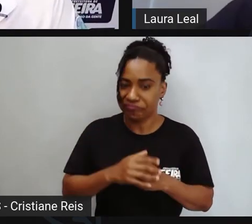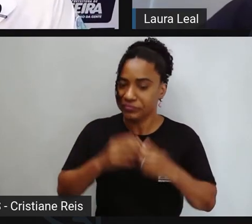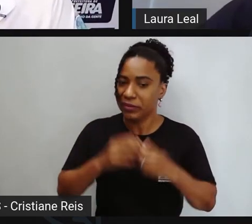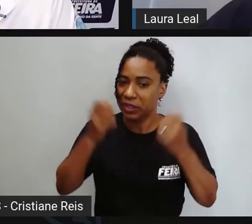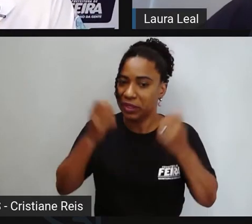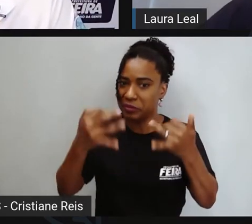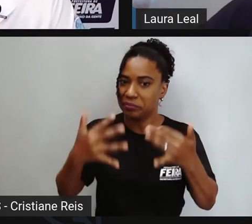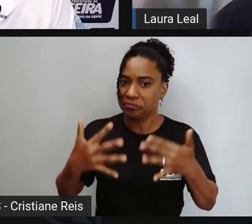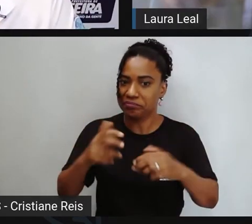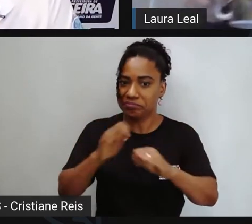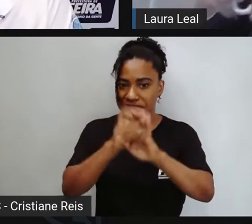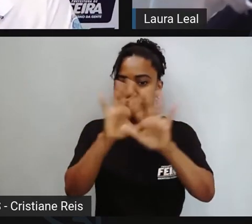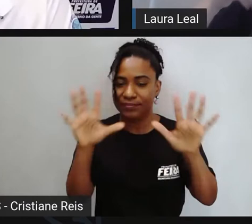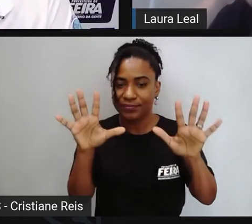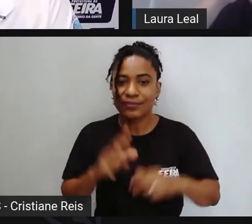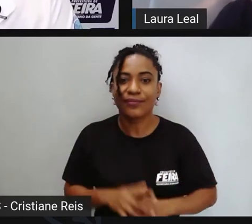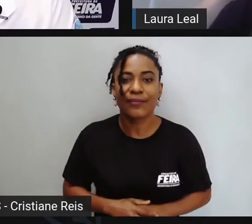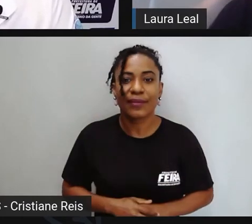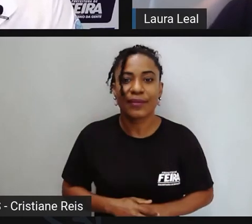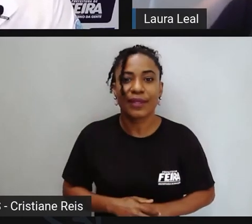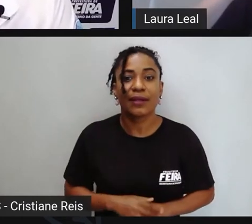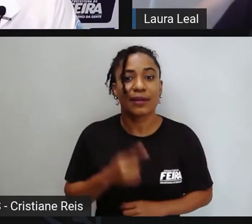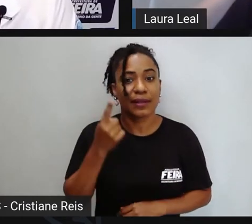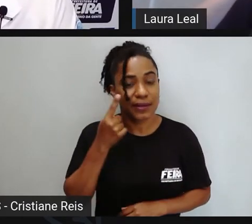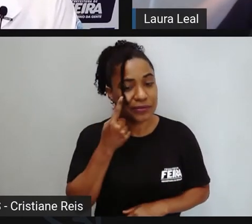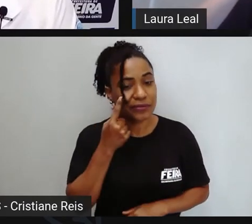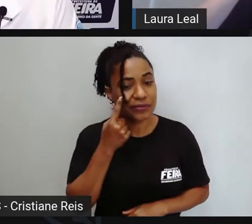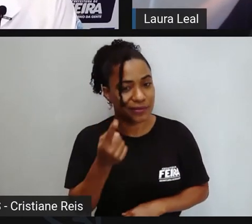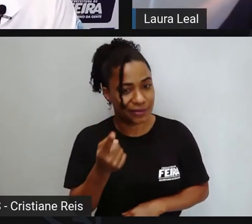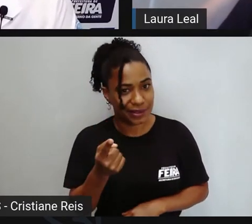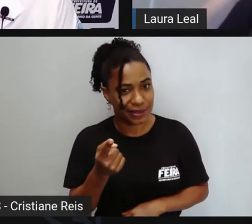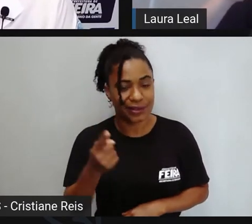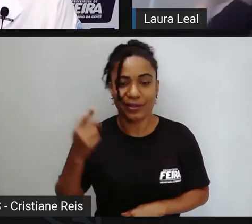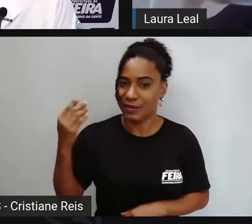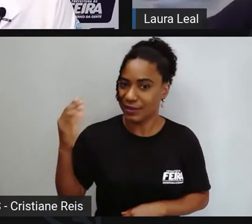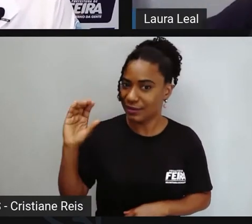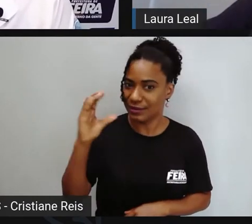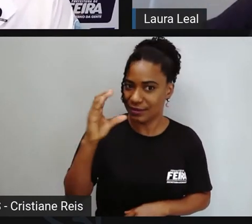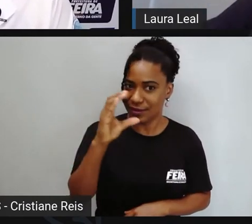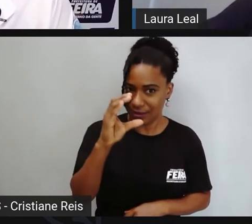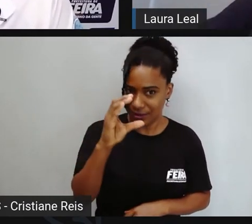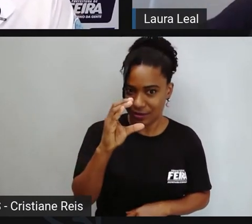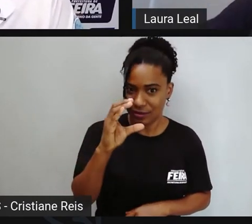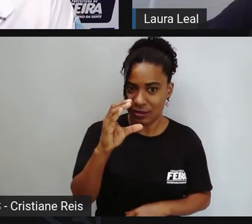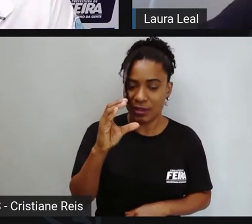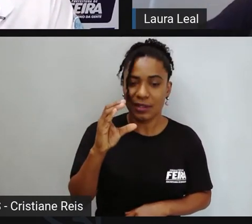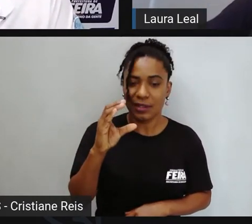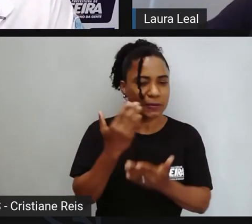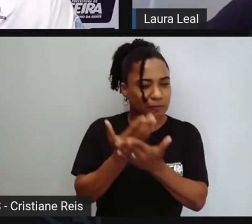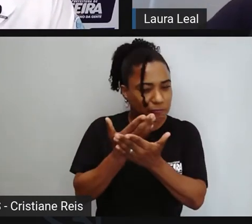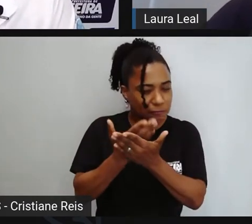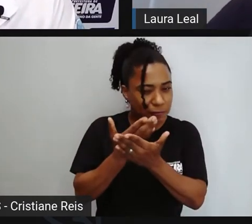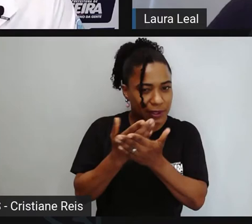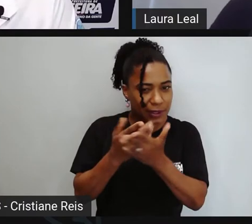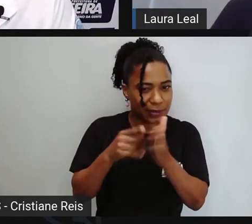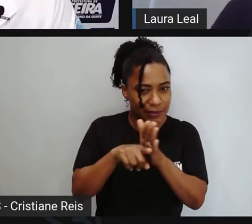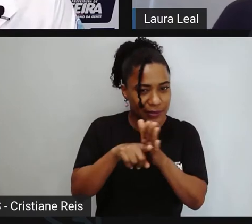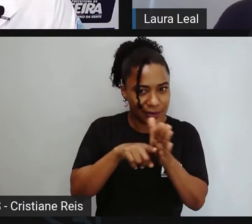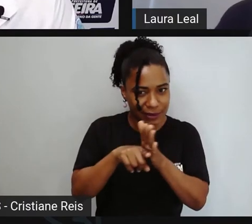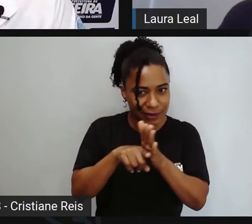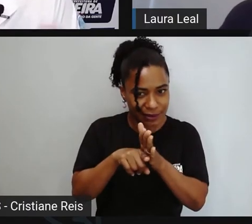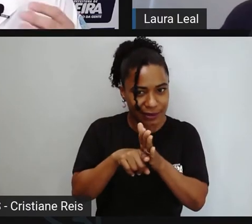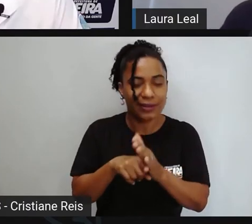essa sua trajetória na ciência, você teve que enfrentar episódios de misoginia, e eu ainda vou além,